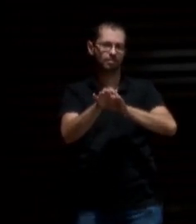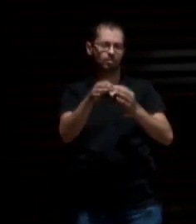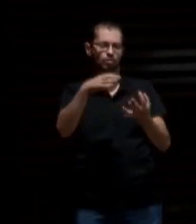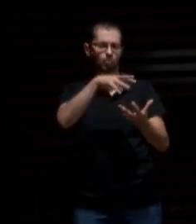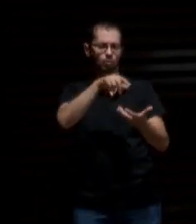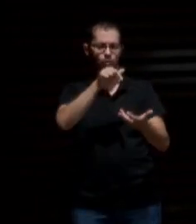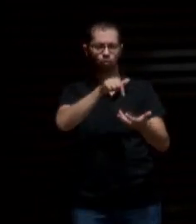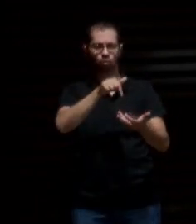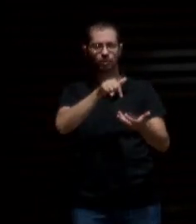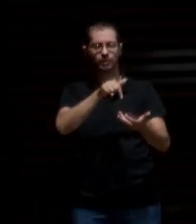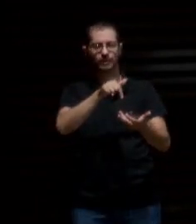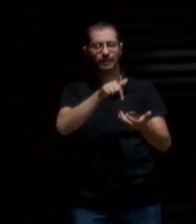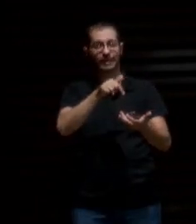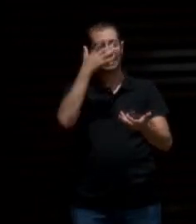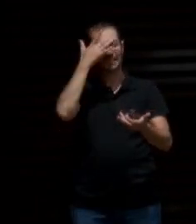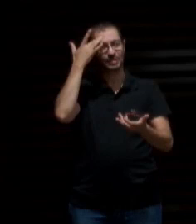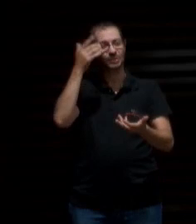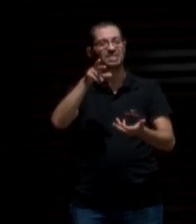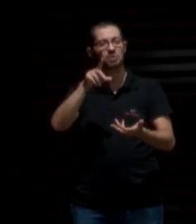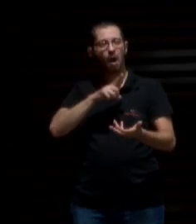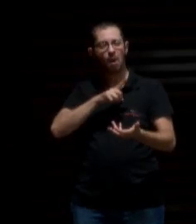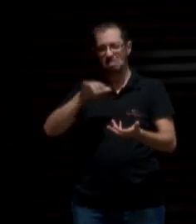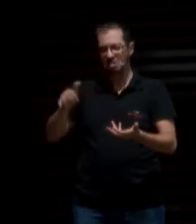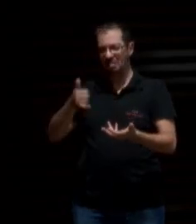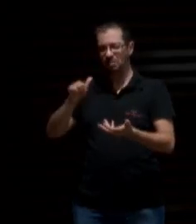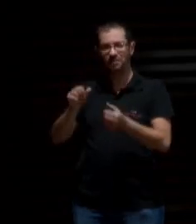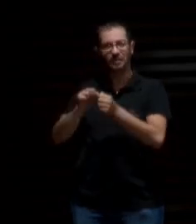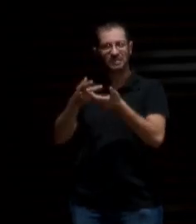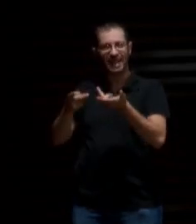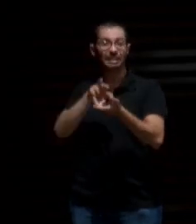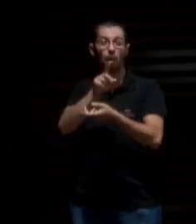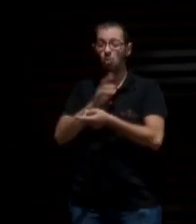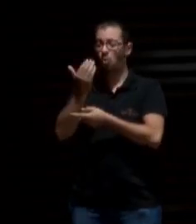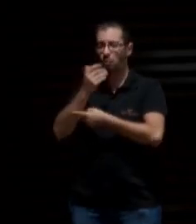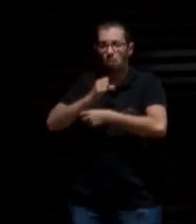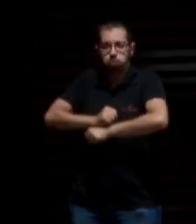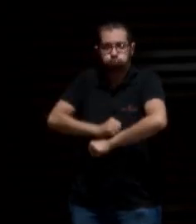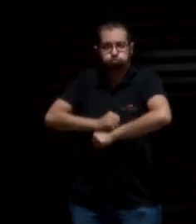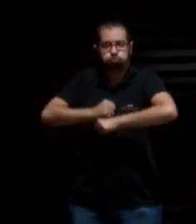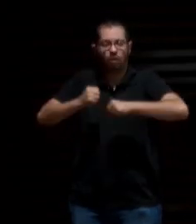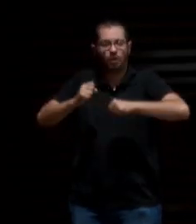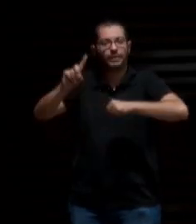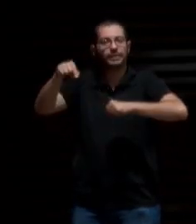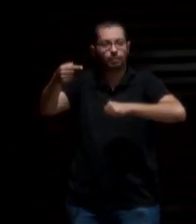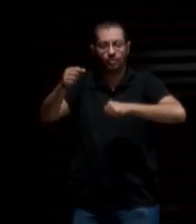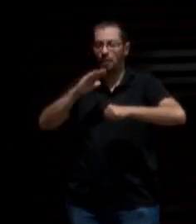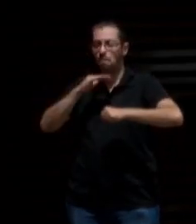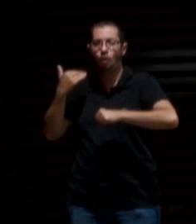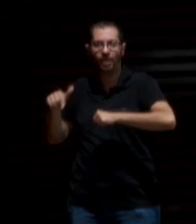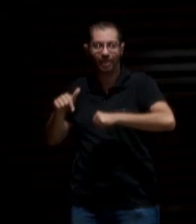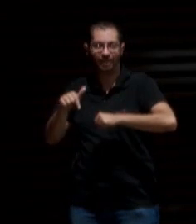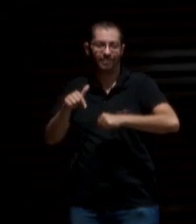Ele, portanto, ignora seus muitos pecados e, por assim dizer, é até conivente com eles. Nesse